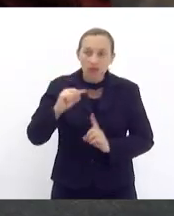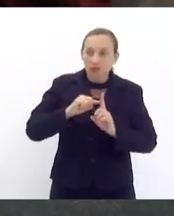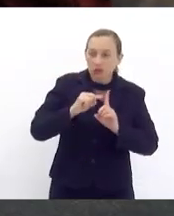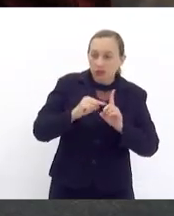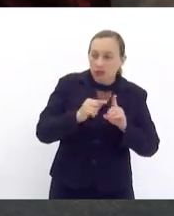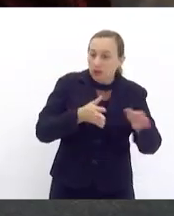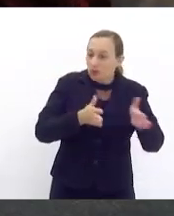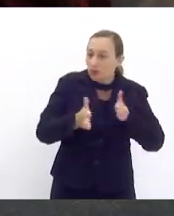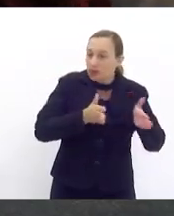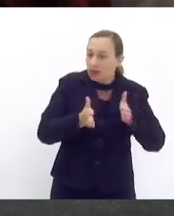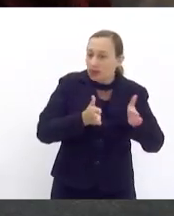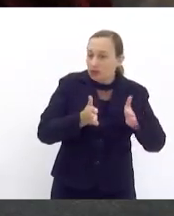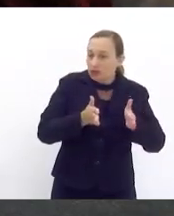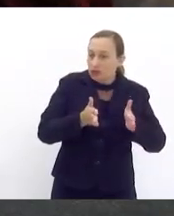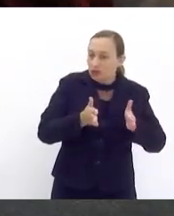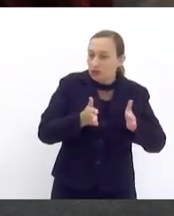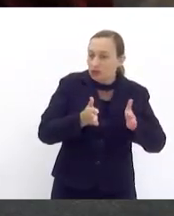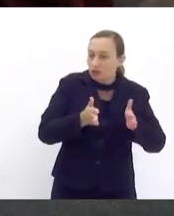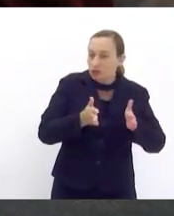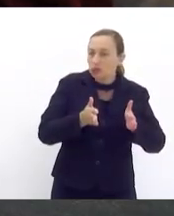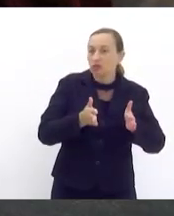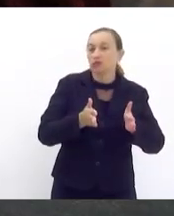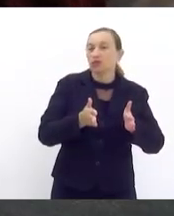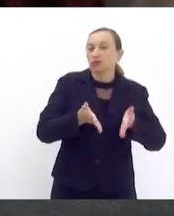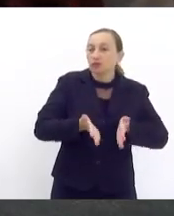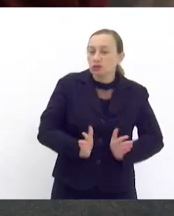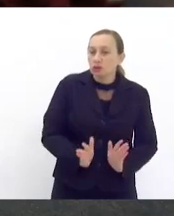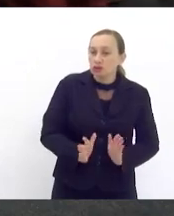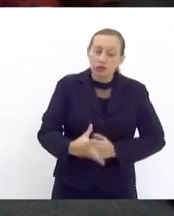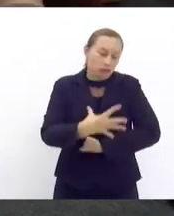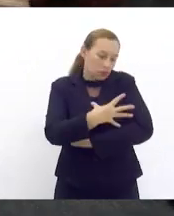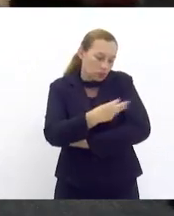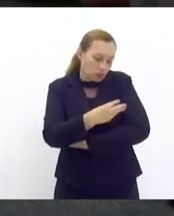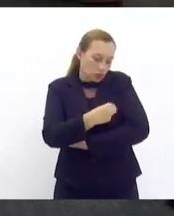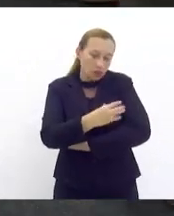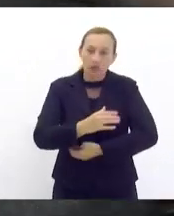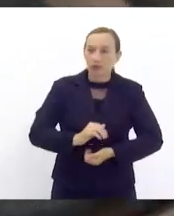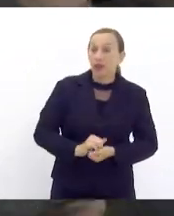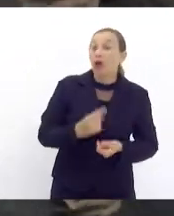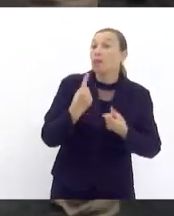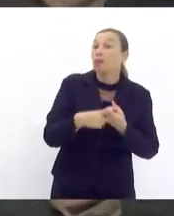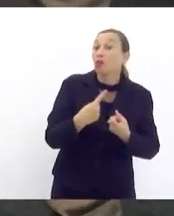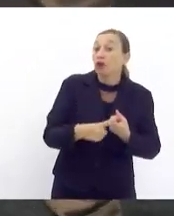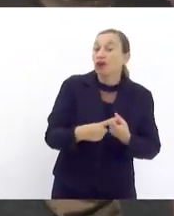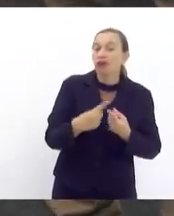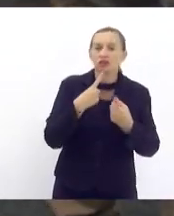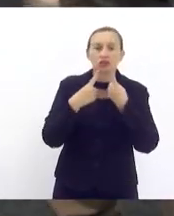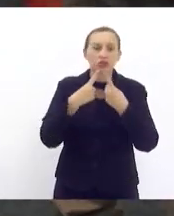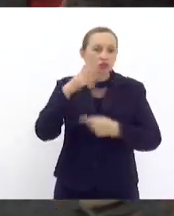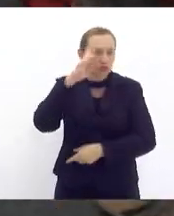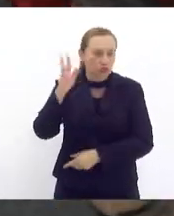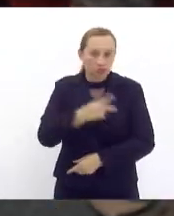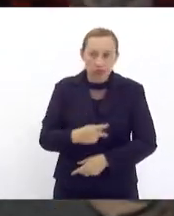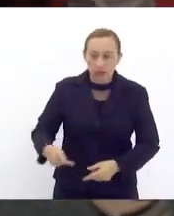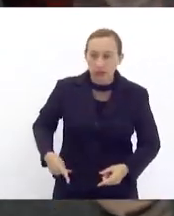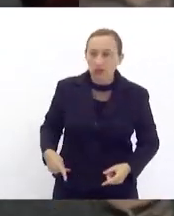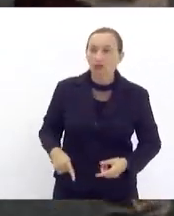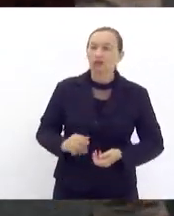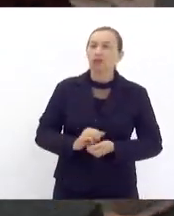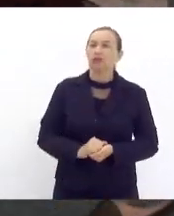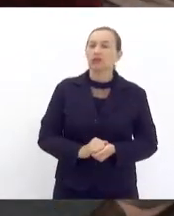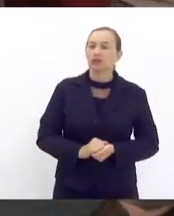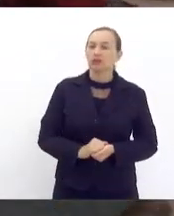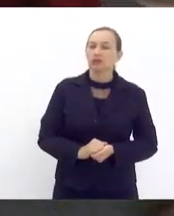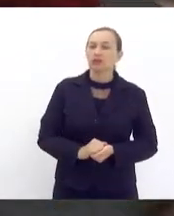o período de pré-natal bem como puerpério e lactante porque esse debate senhor presidente ainda pouco